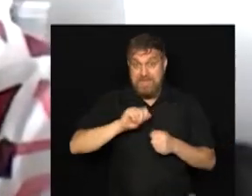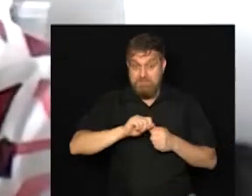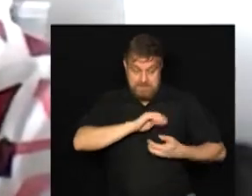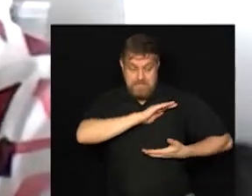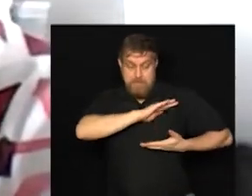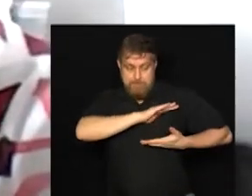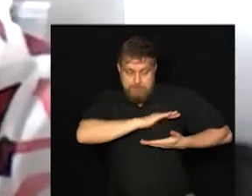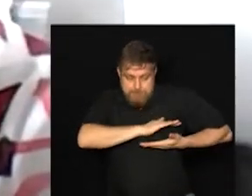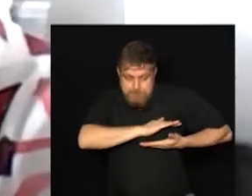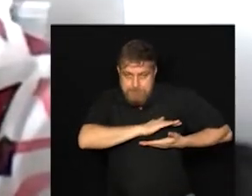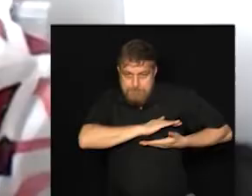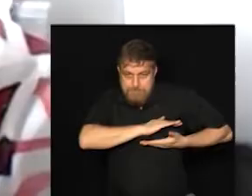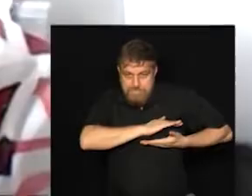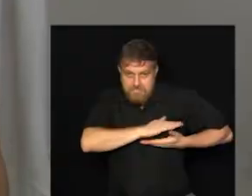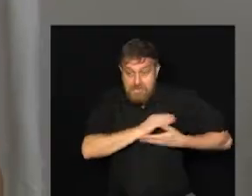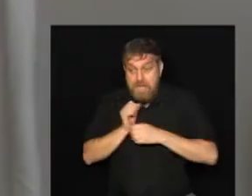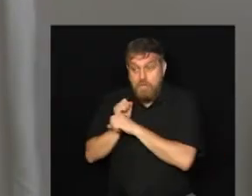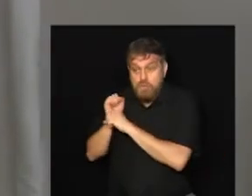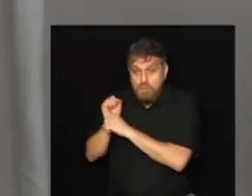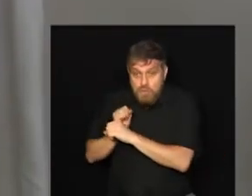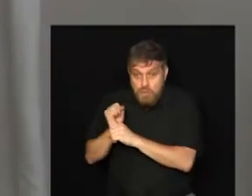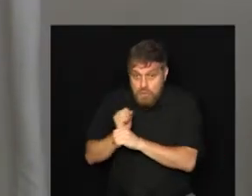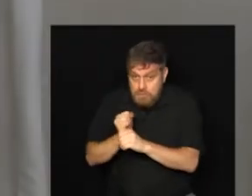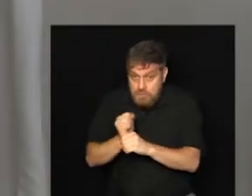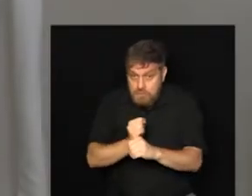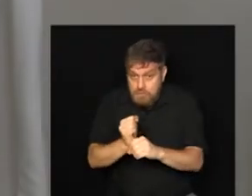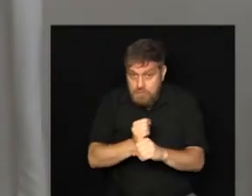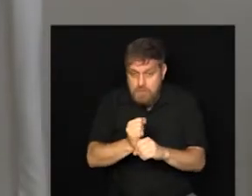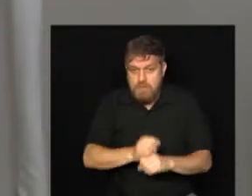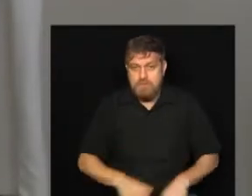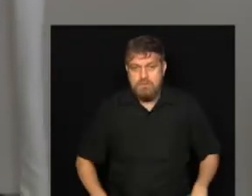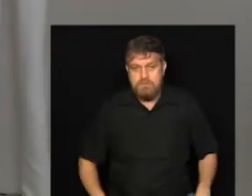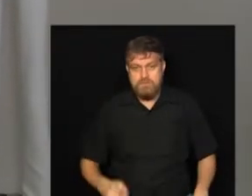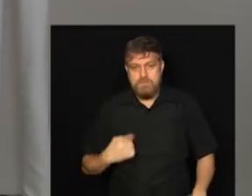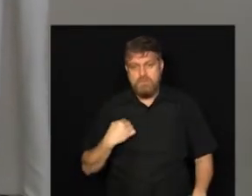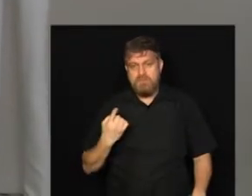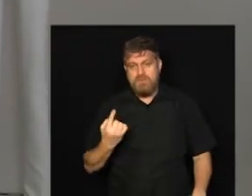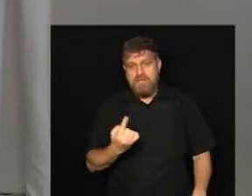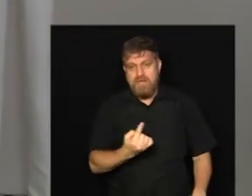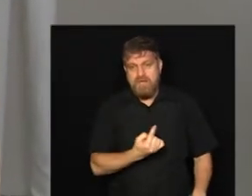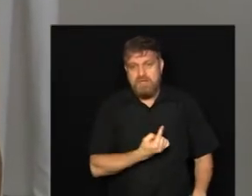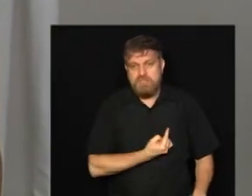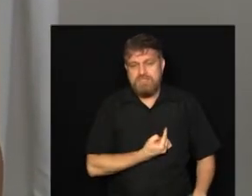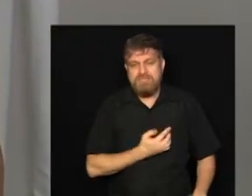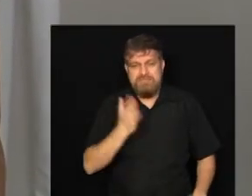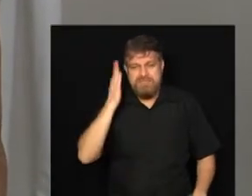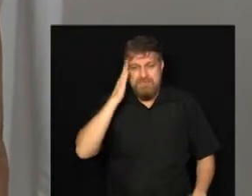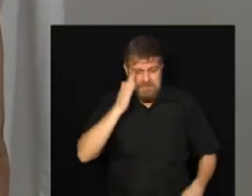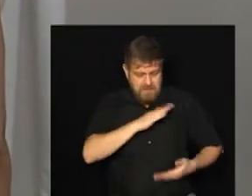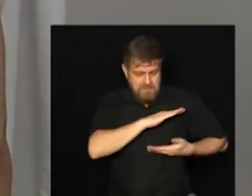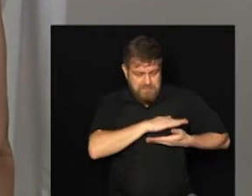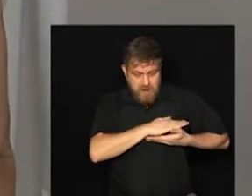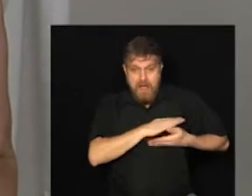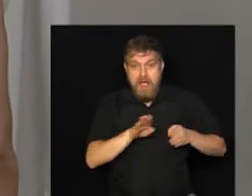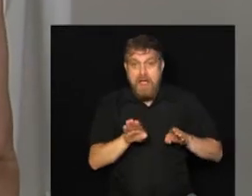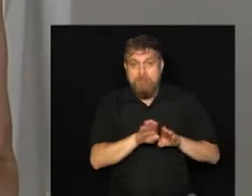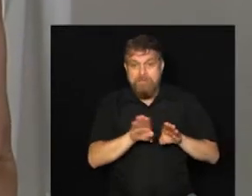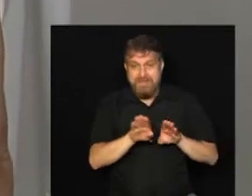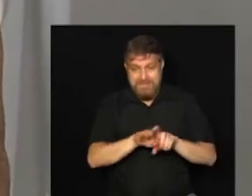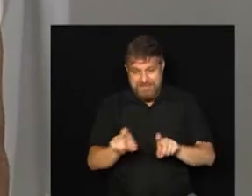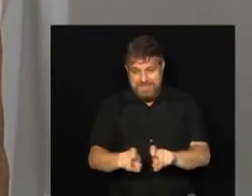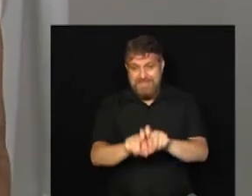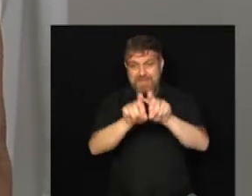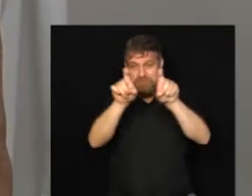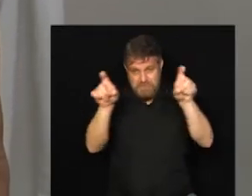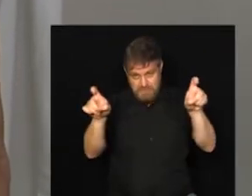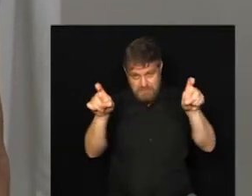mamografia anual, autocuidado de... nós estendemos não só para o câncer de mama, mas para o câncer